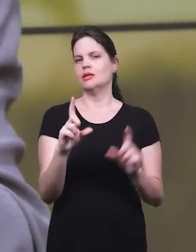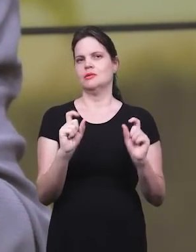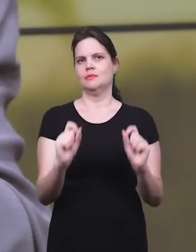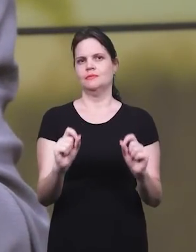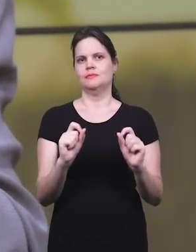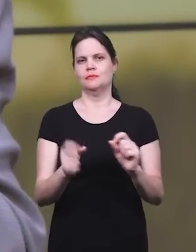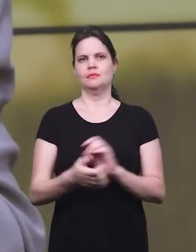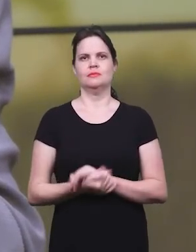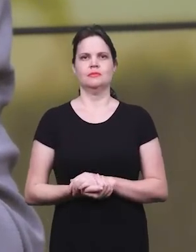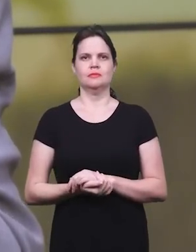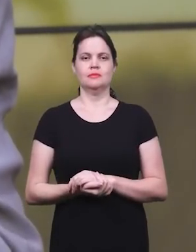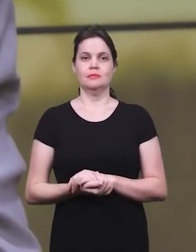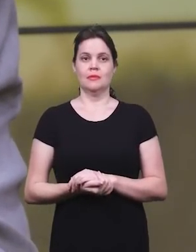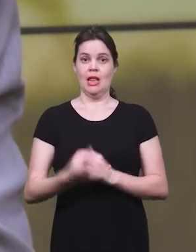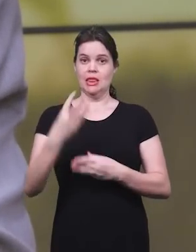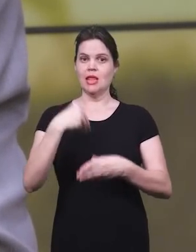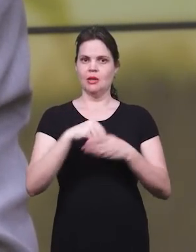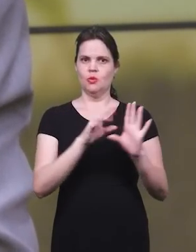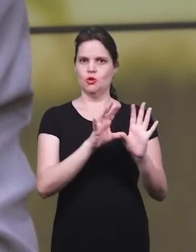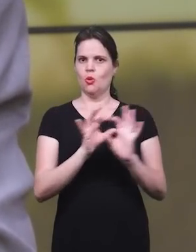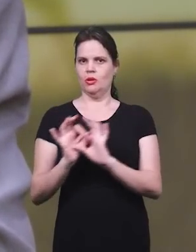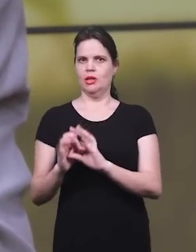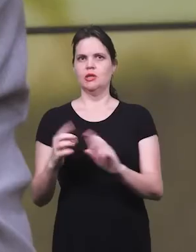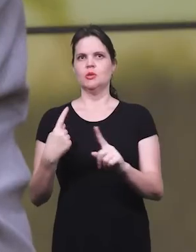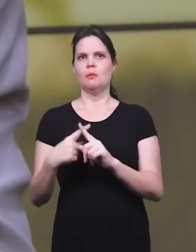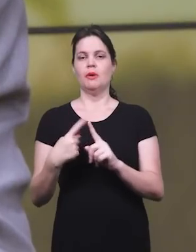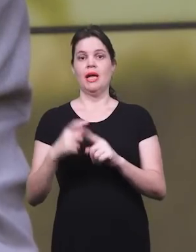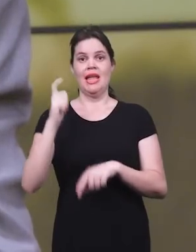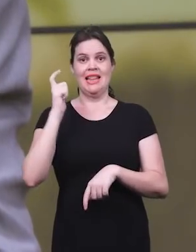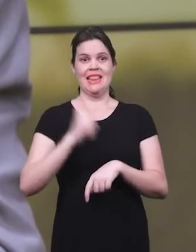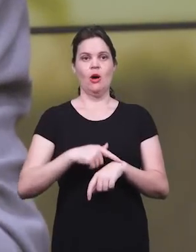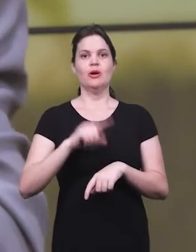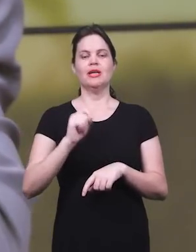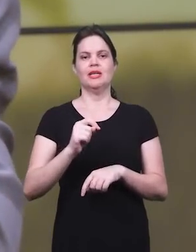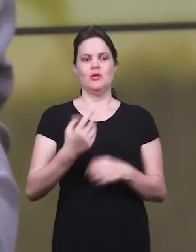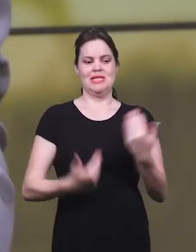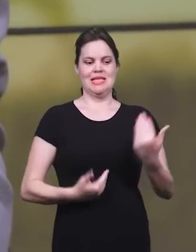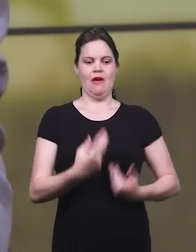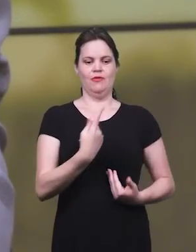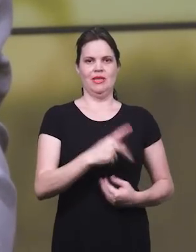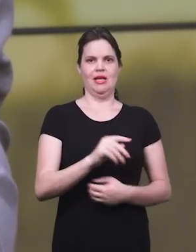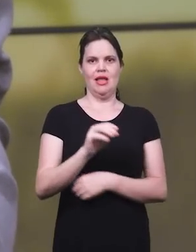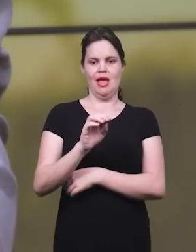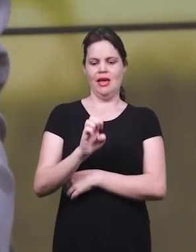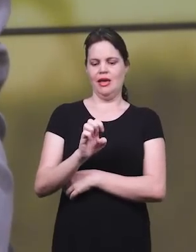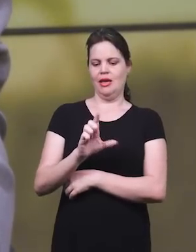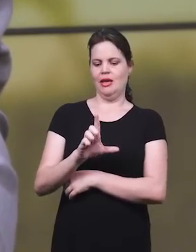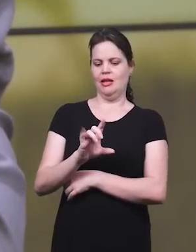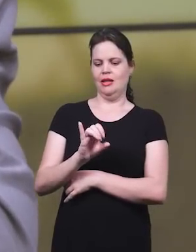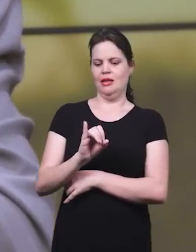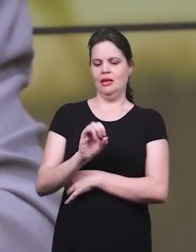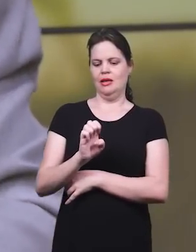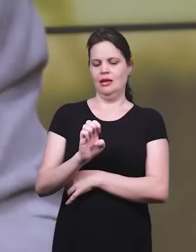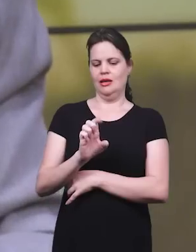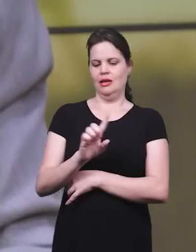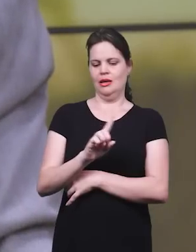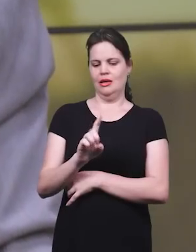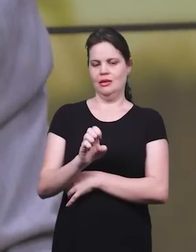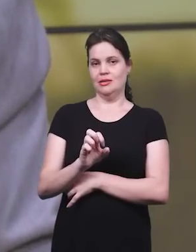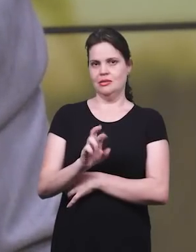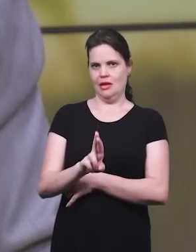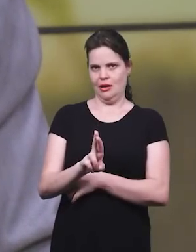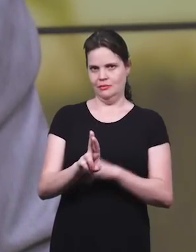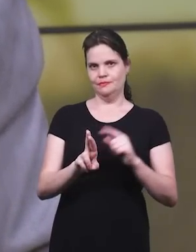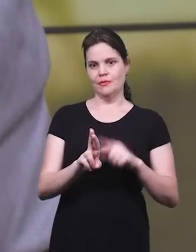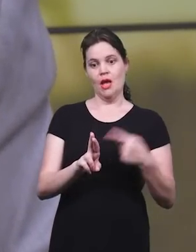interessante, no contexto da família, que quando Eliezer vai buscar Rebeca e que eles estão